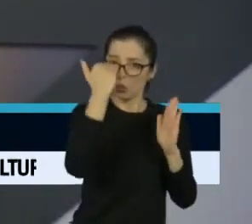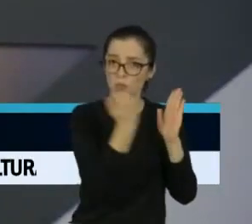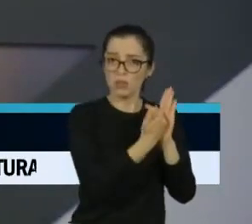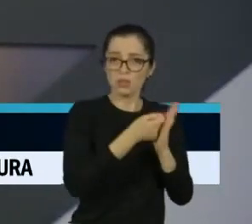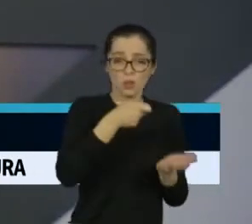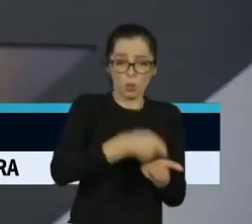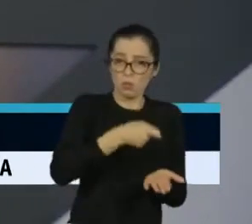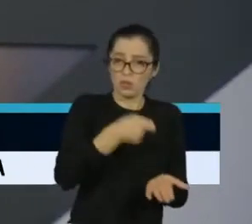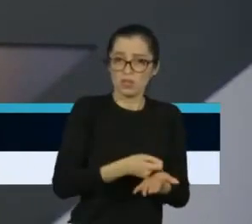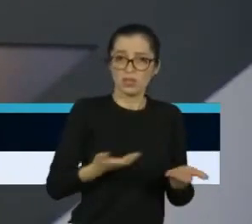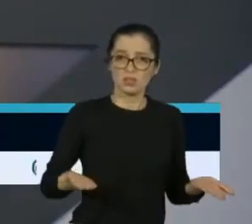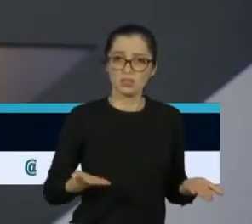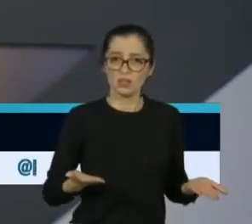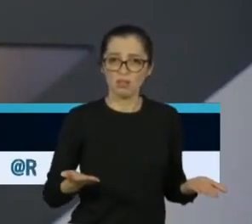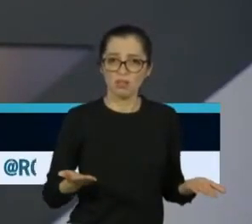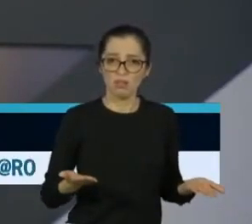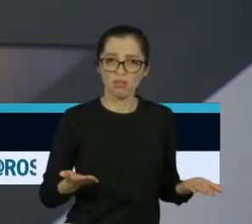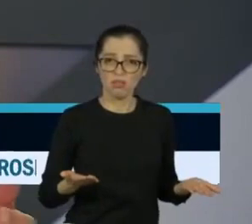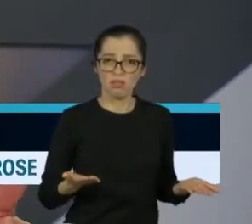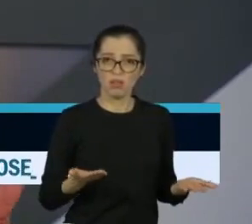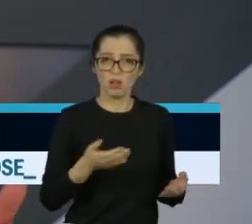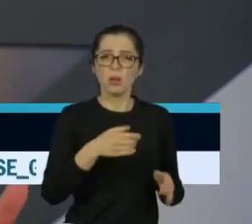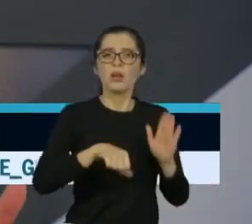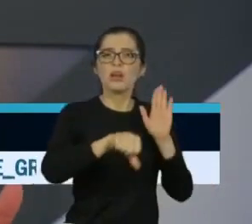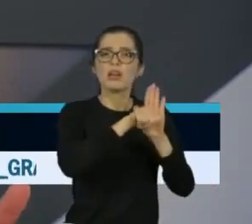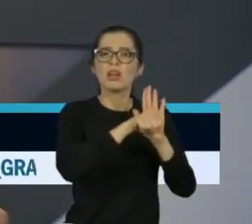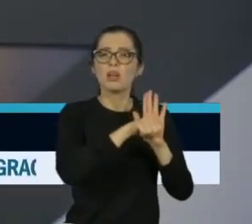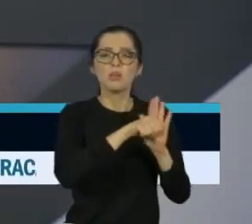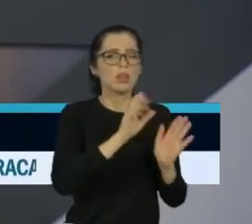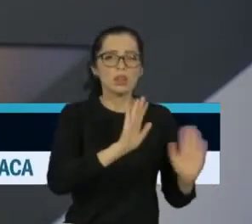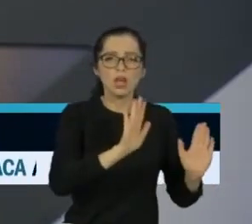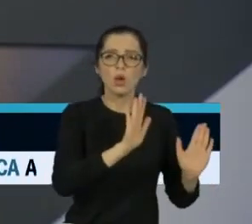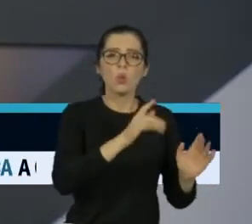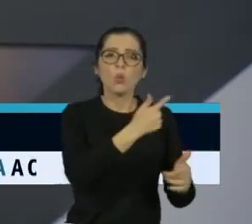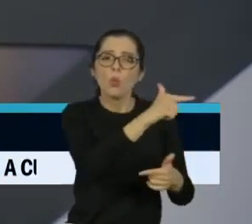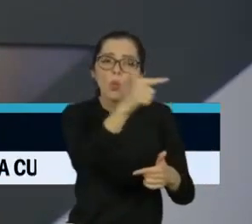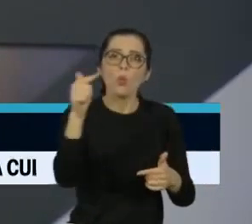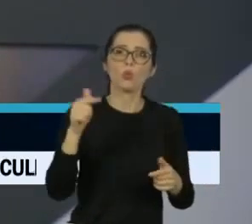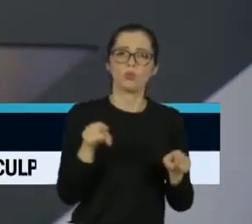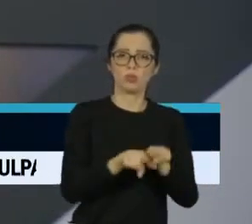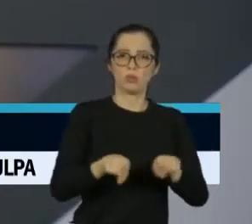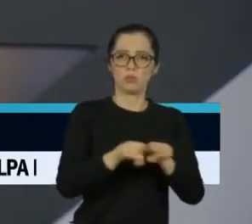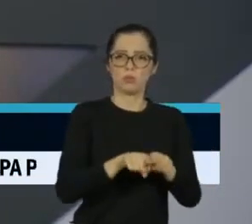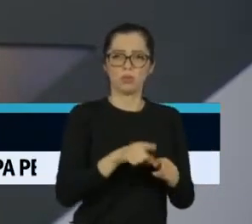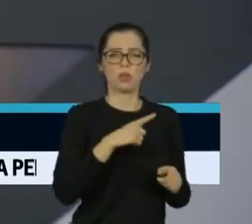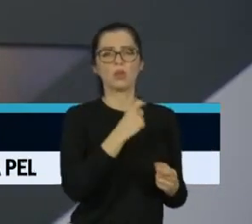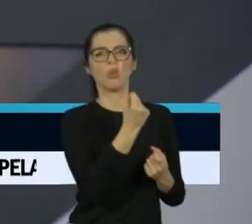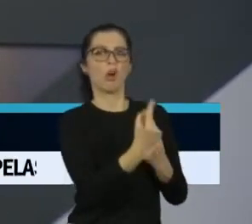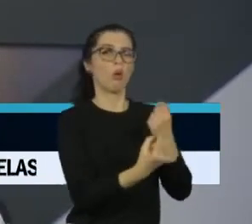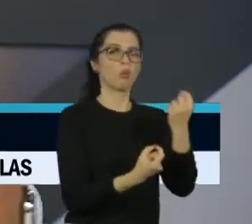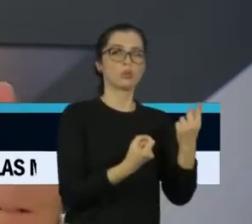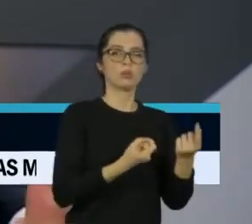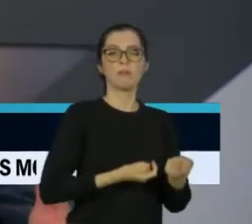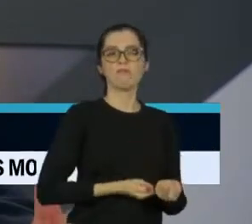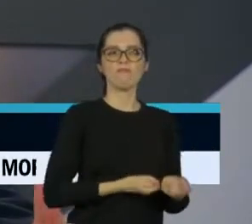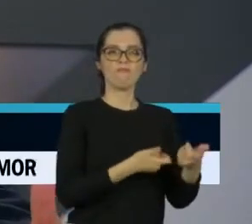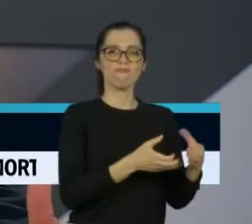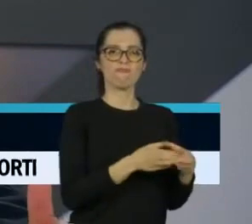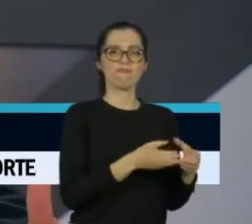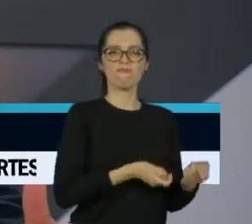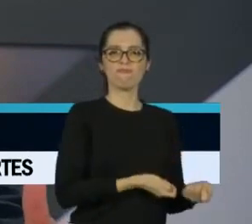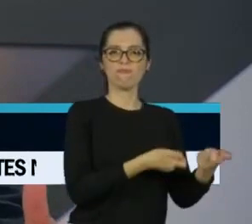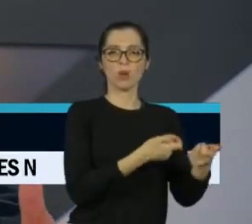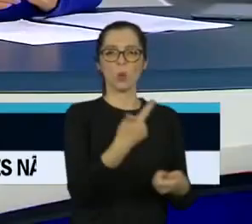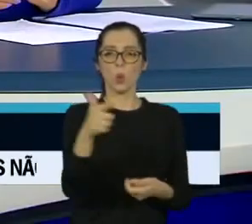como você está dizendo. Não só na questão criminal, mas em várias questões, onde alguma parte da população consegue ter acesso e